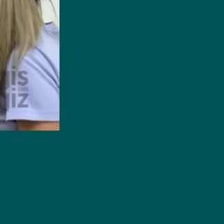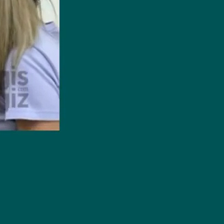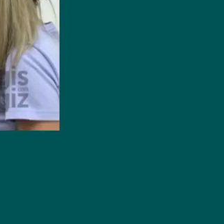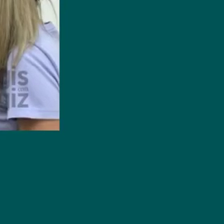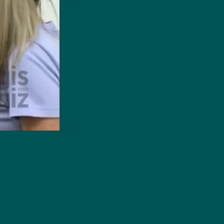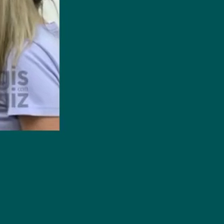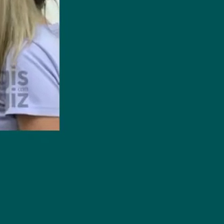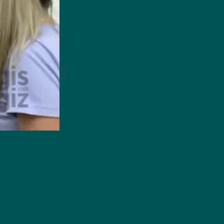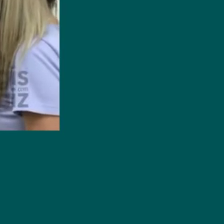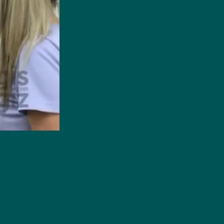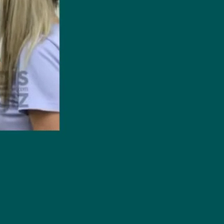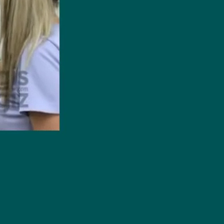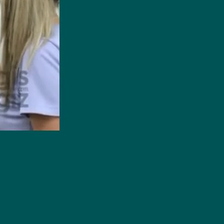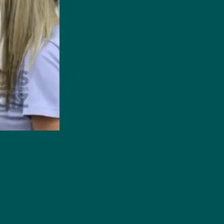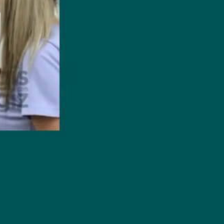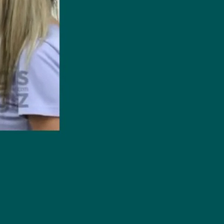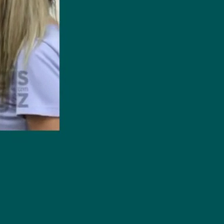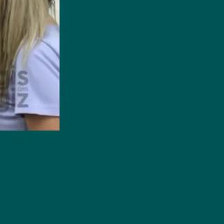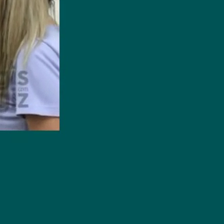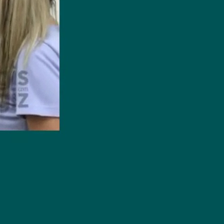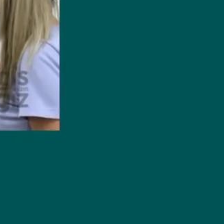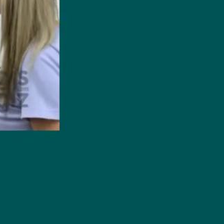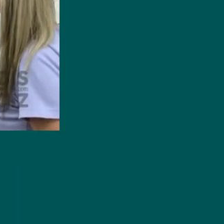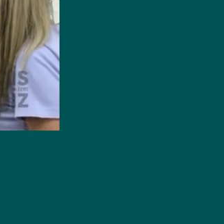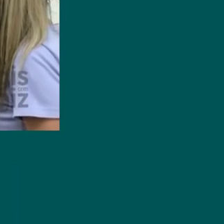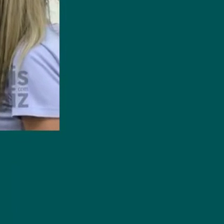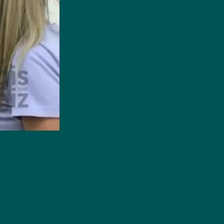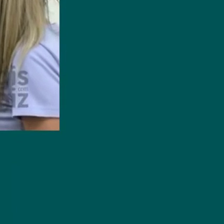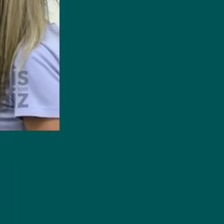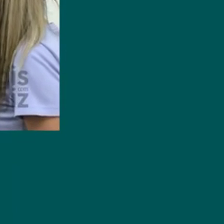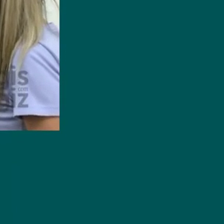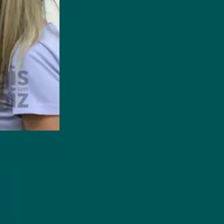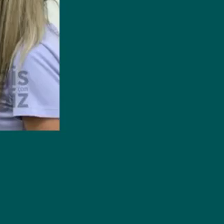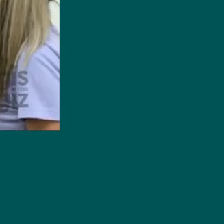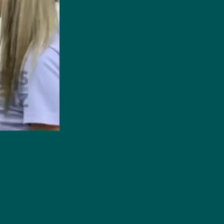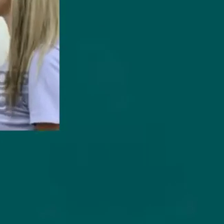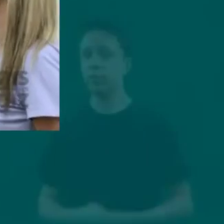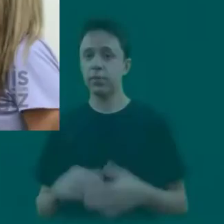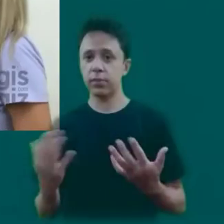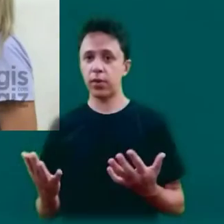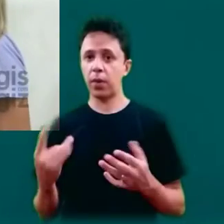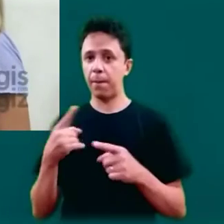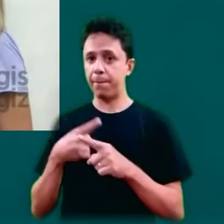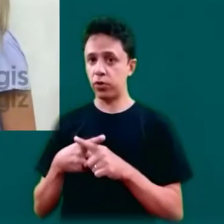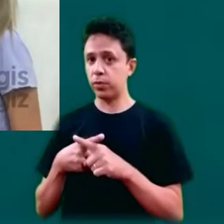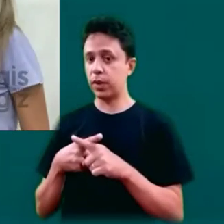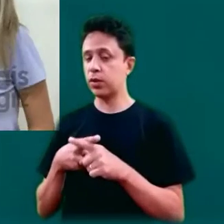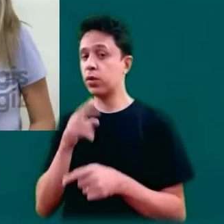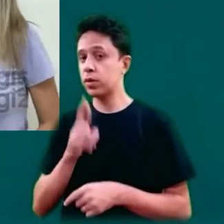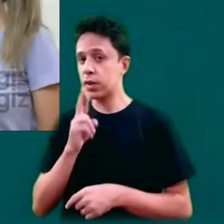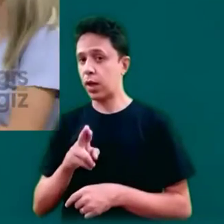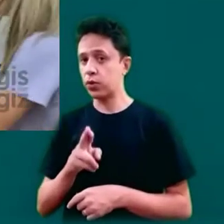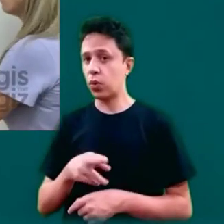14. Aí, vai ficar 6, 7 e 1. Então, deu, essa